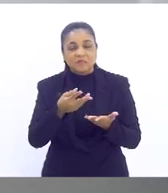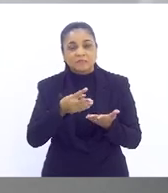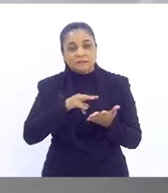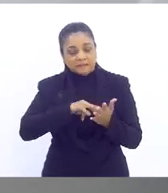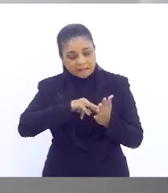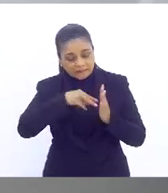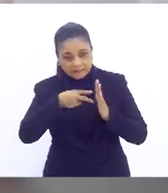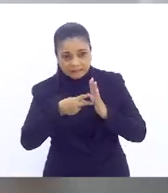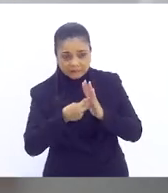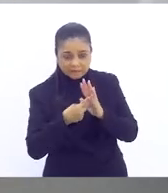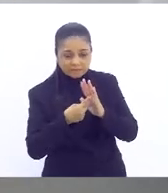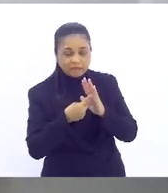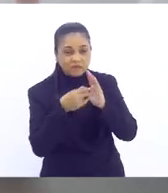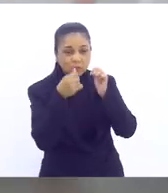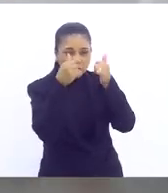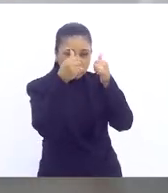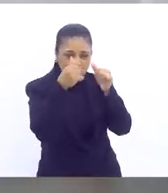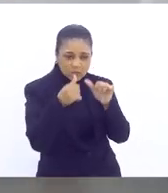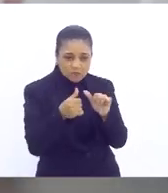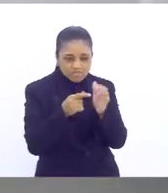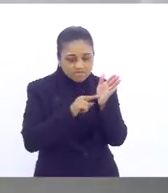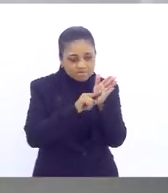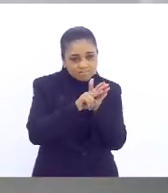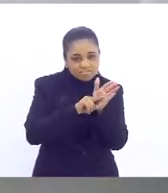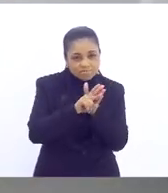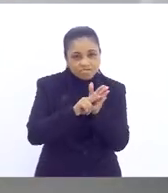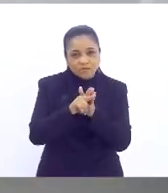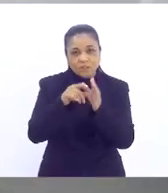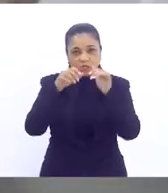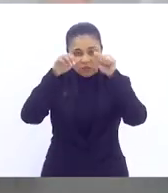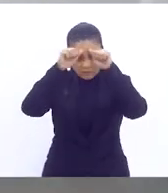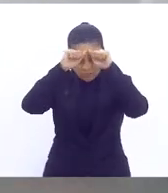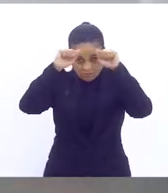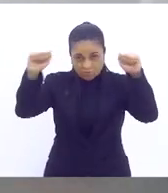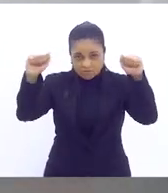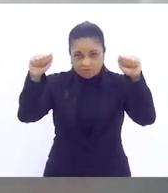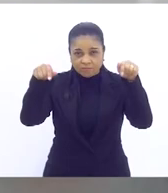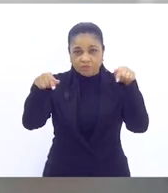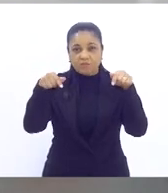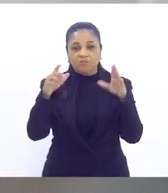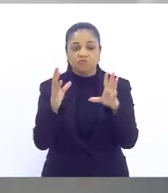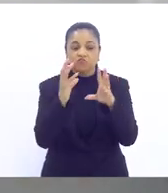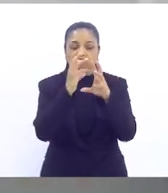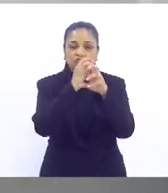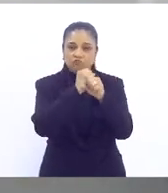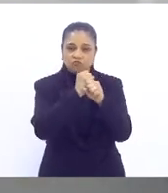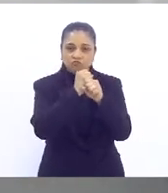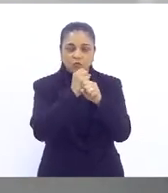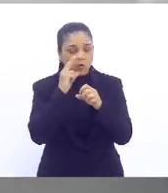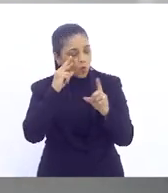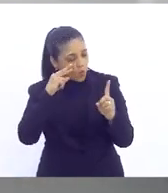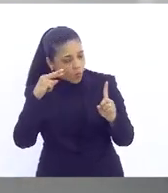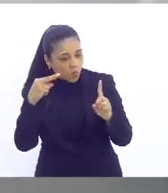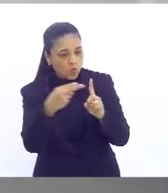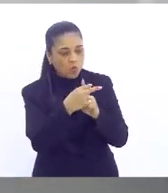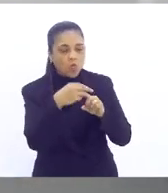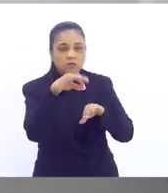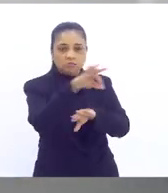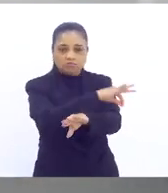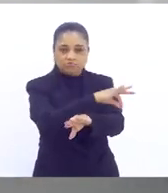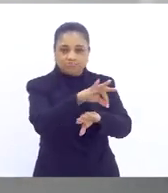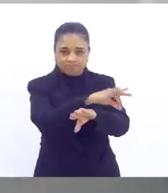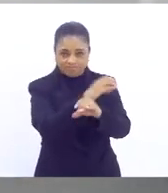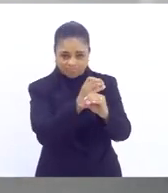a análise que surgiu do Tribunal de Contas sobre o olhar da engenharia foi também importante